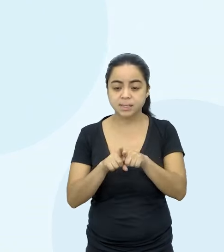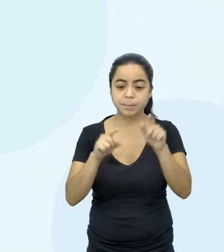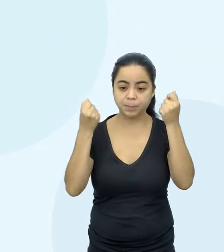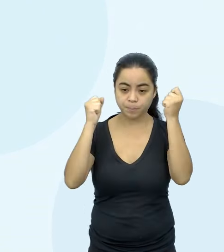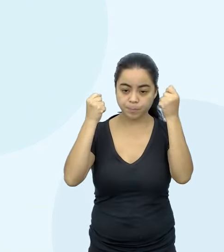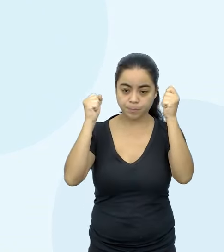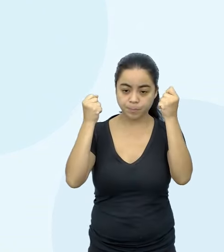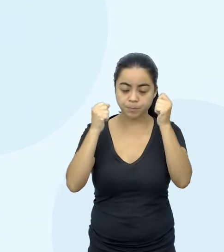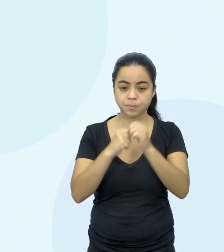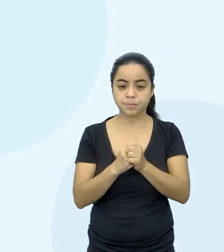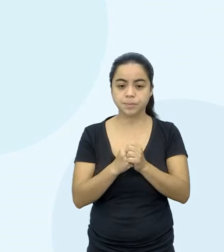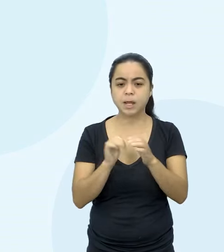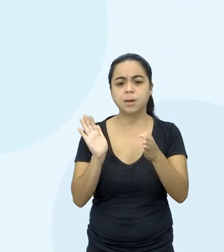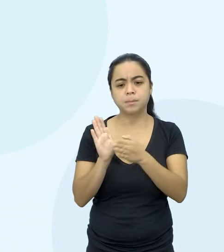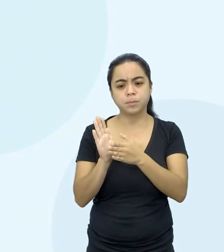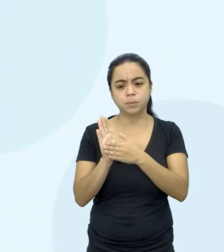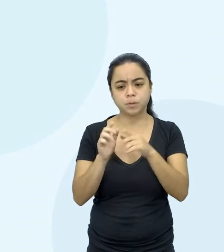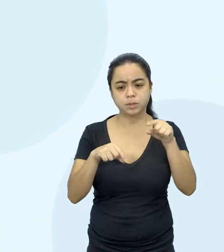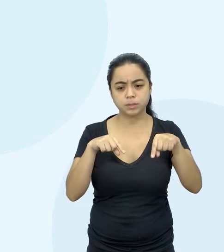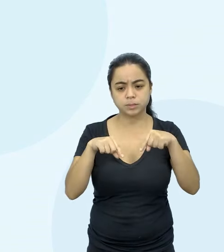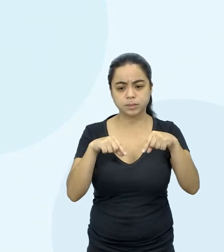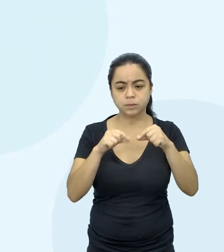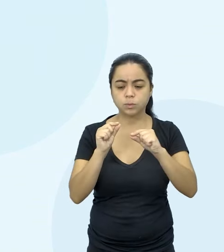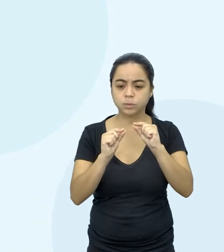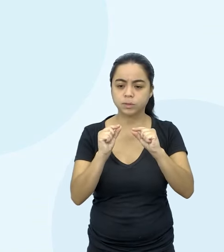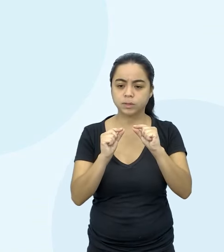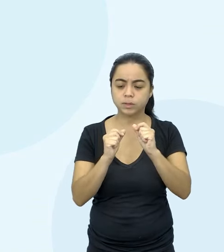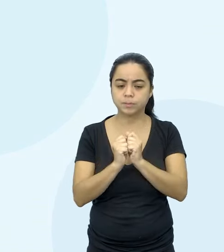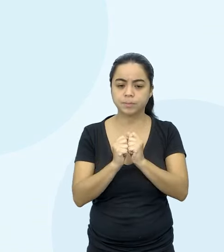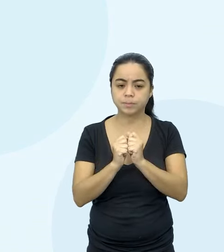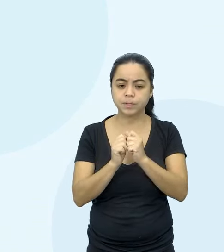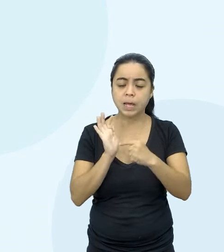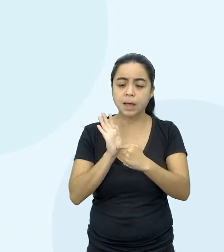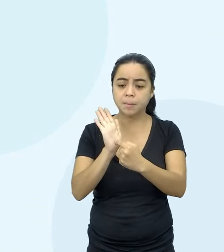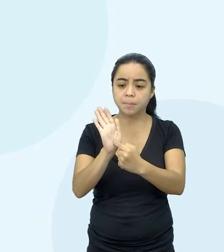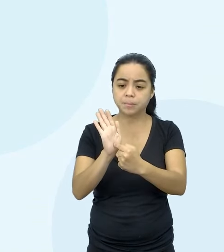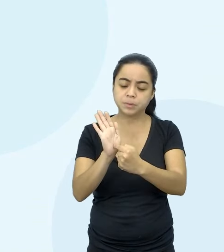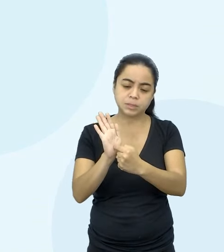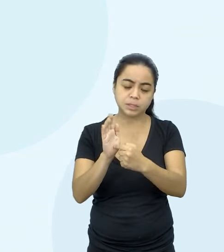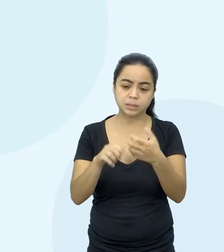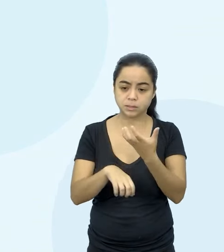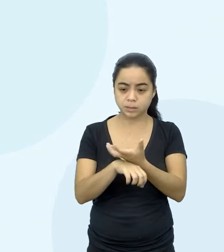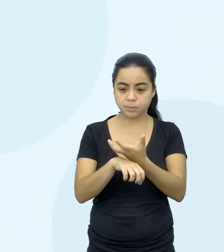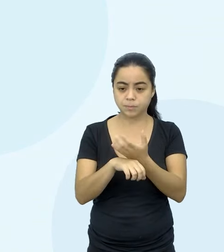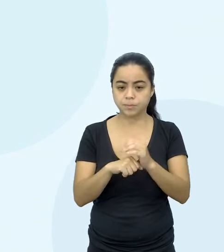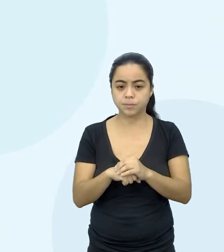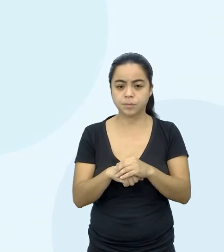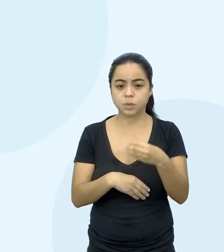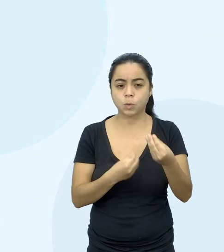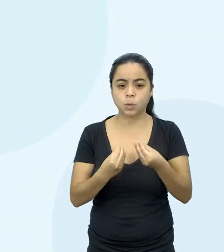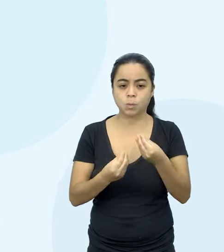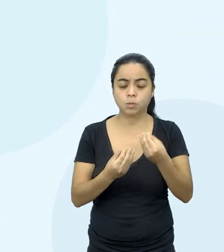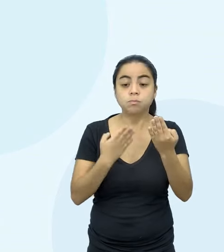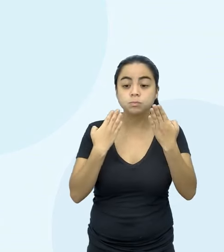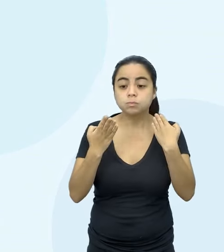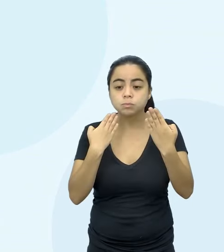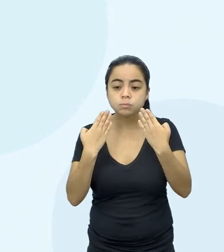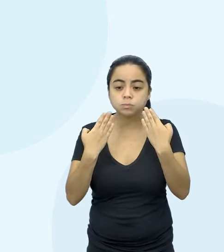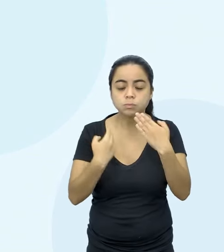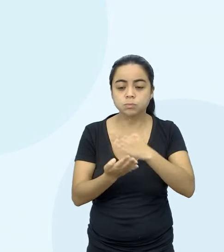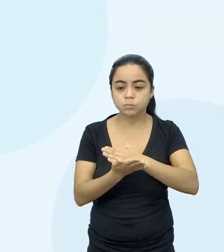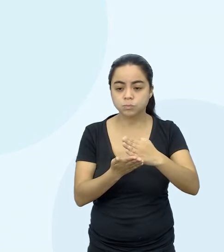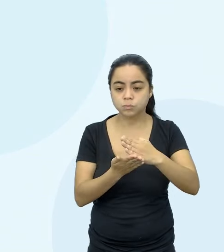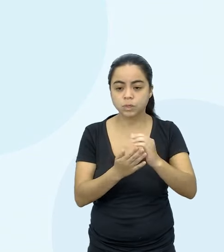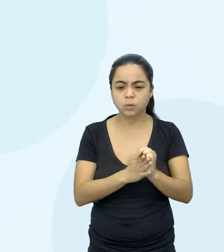física. A proposta aqui é mais acerca de apresentar o itinerário por meio de uma conversa inicial,